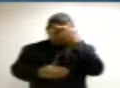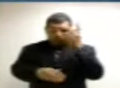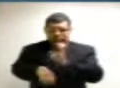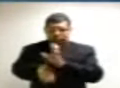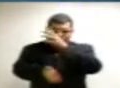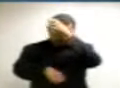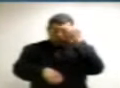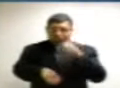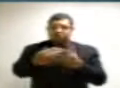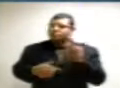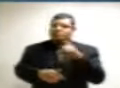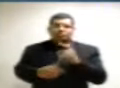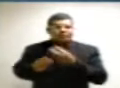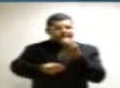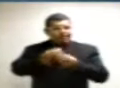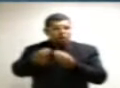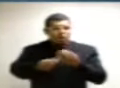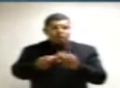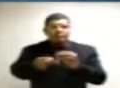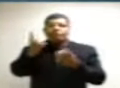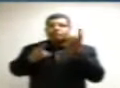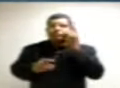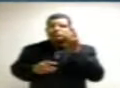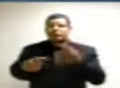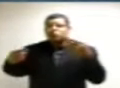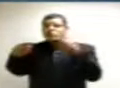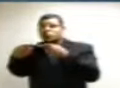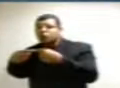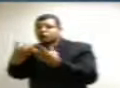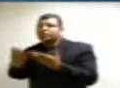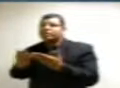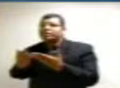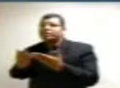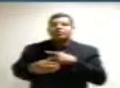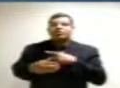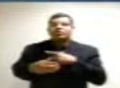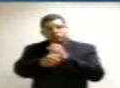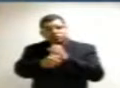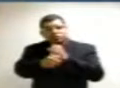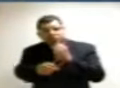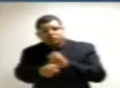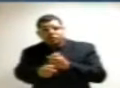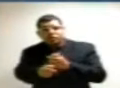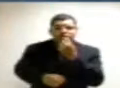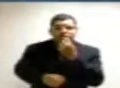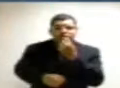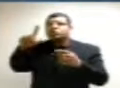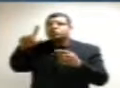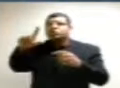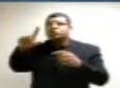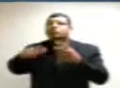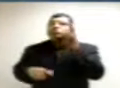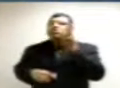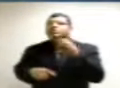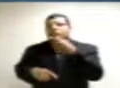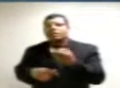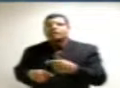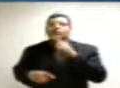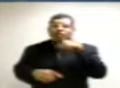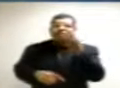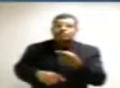do Estado do Amazonas. Não dá para um dia tomar uma decisão que diz que as contas estão no vermelho e no outro dia tomar